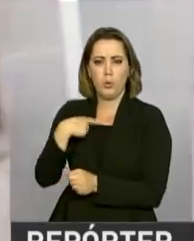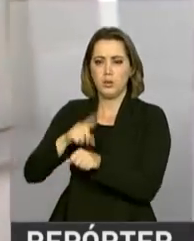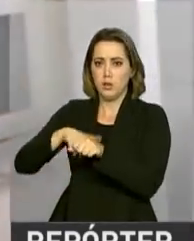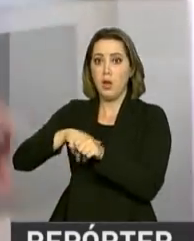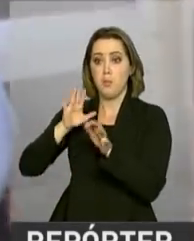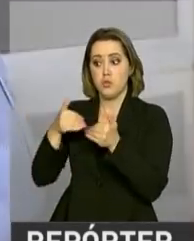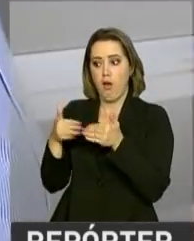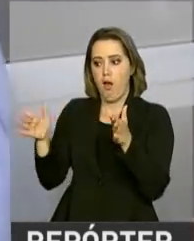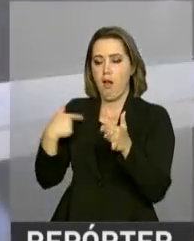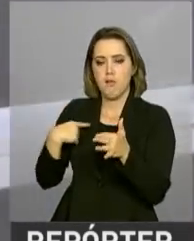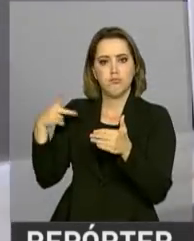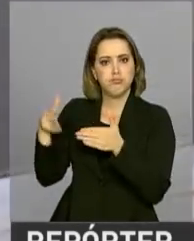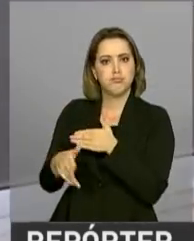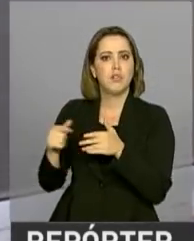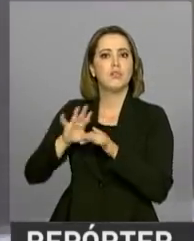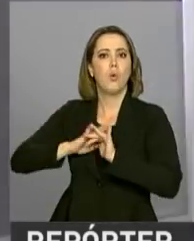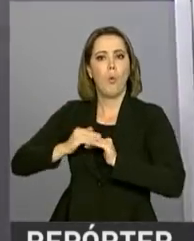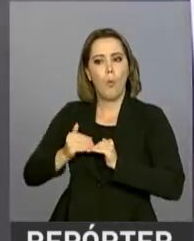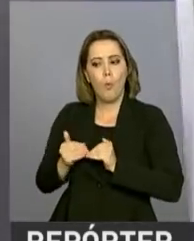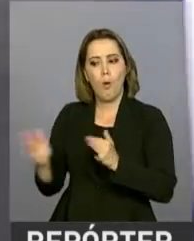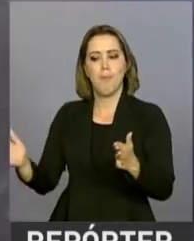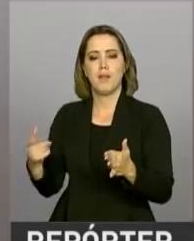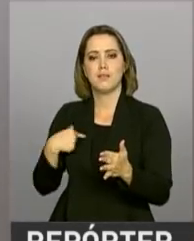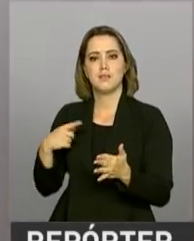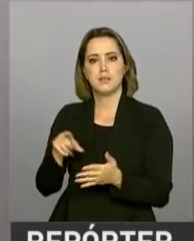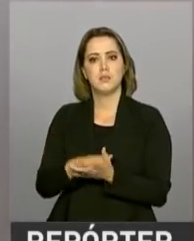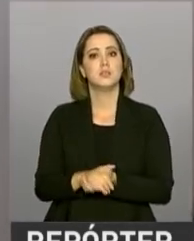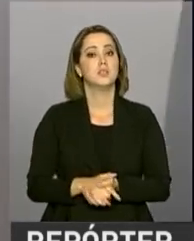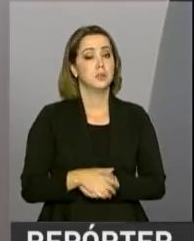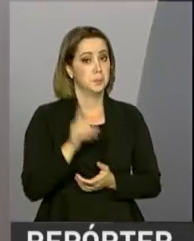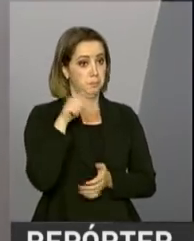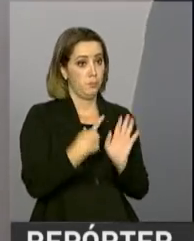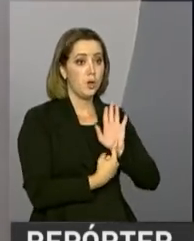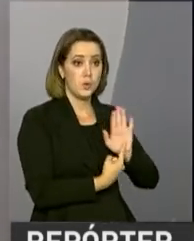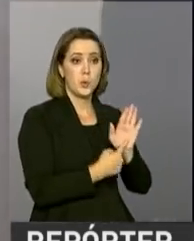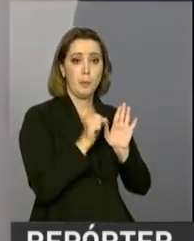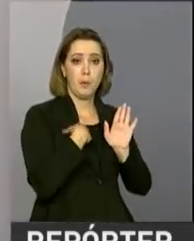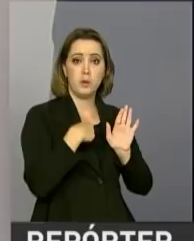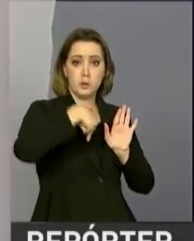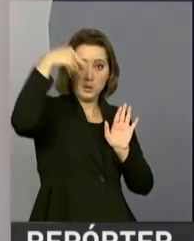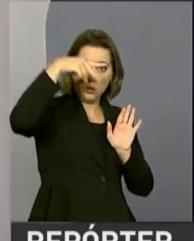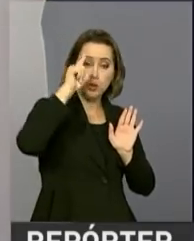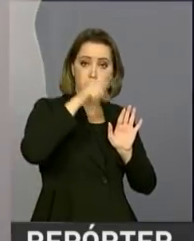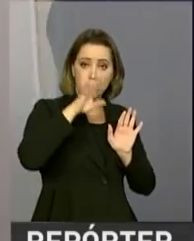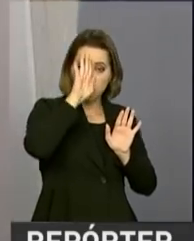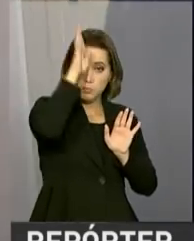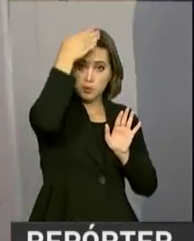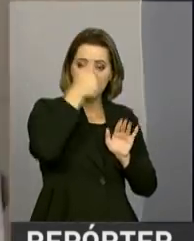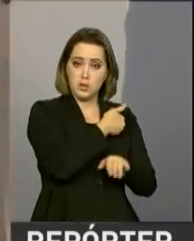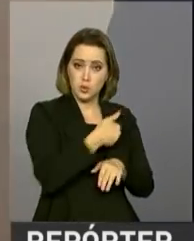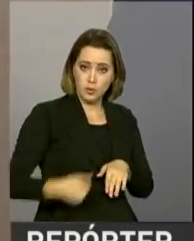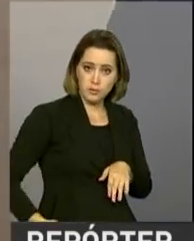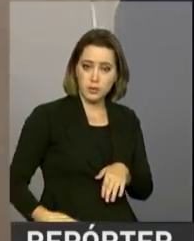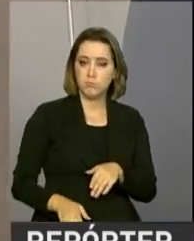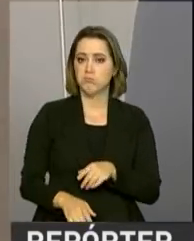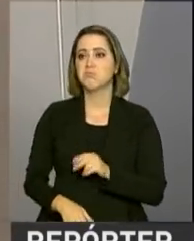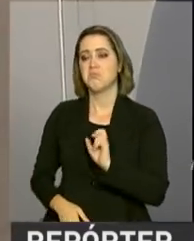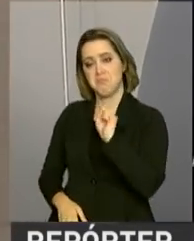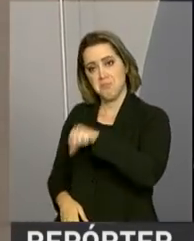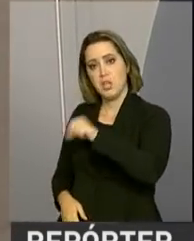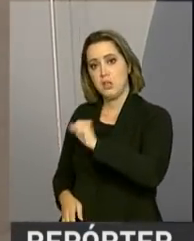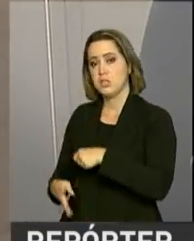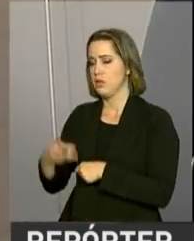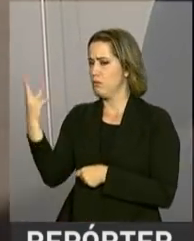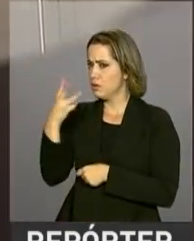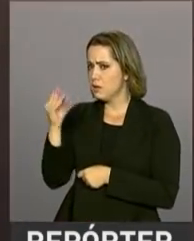complexo habitacional, né? É uma coisa fantástica. Isso mostra que o Nordeste é uma das prioridades do seu governo. Sem dúvida, eu acho que esta é a terceira ou